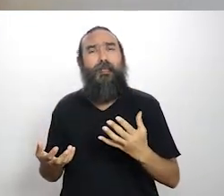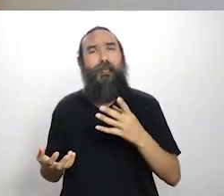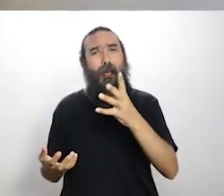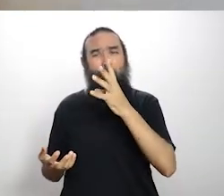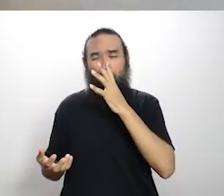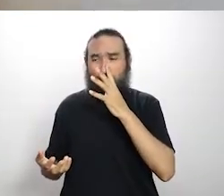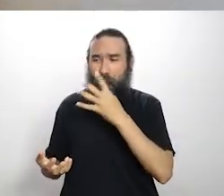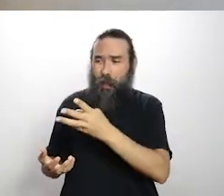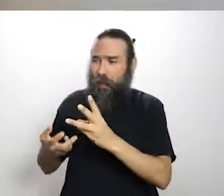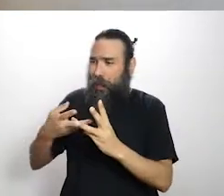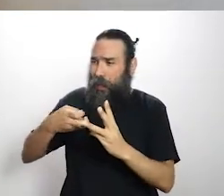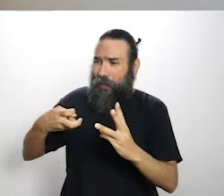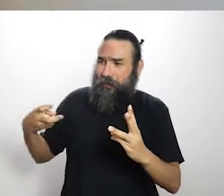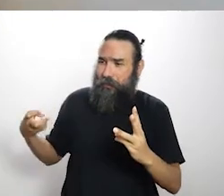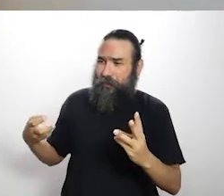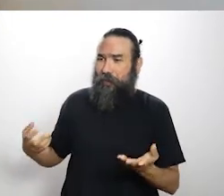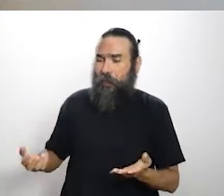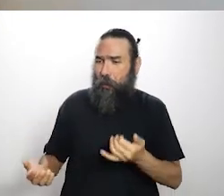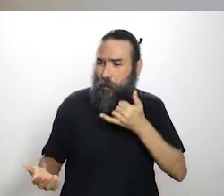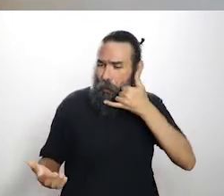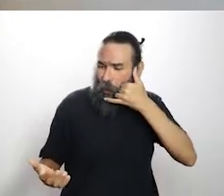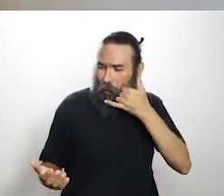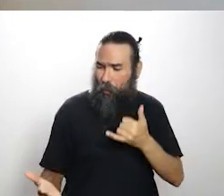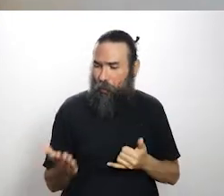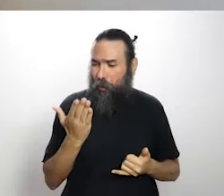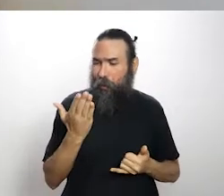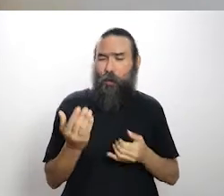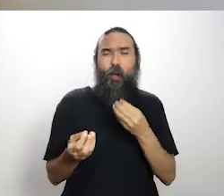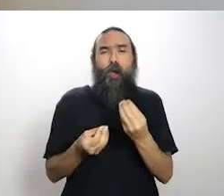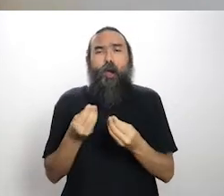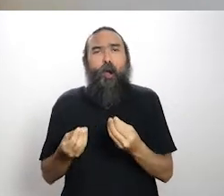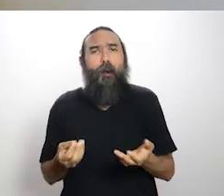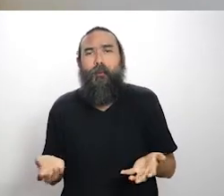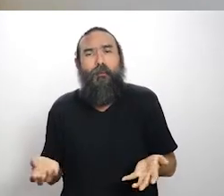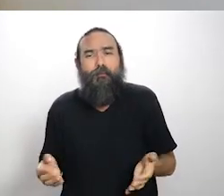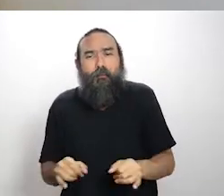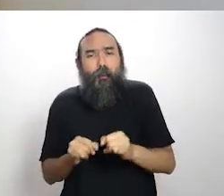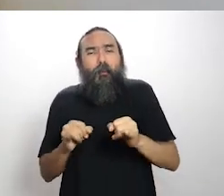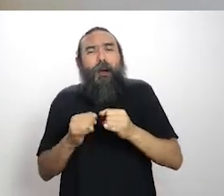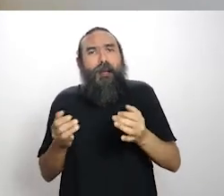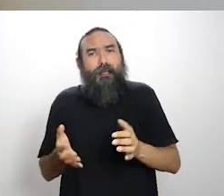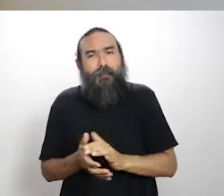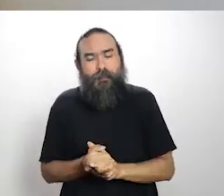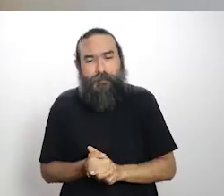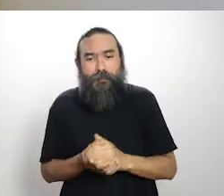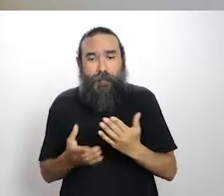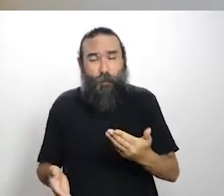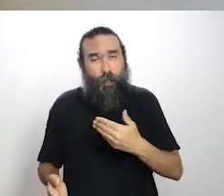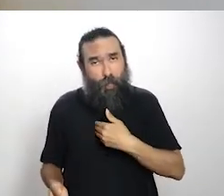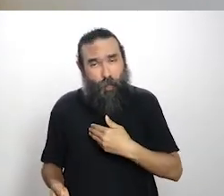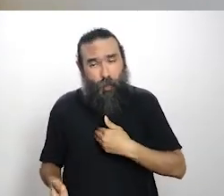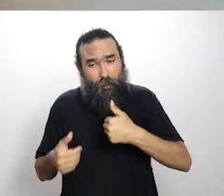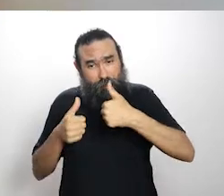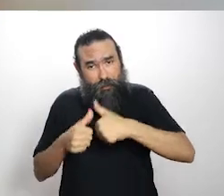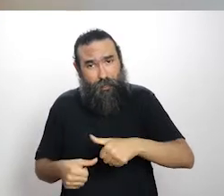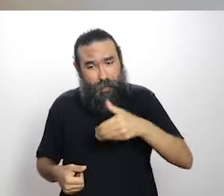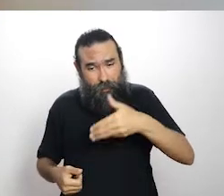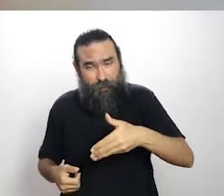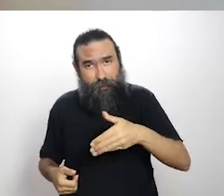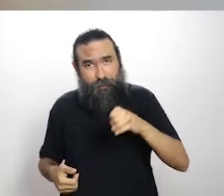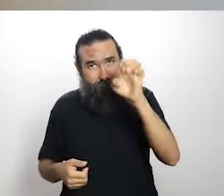com celular, você continua indígena, né? E aqui, e no estado de São Paulo, eu tenho participado de formação de professores